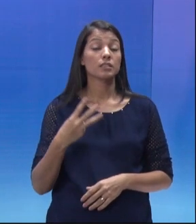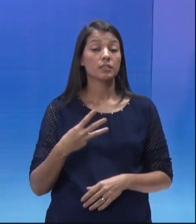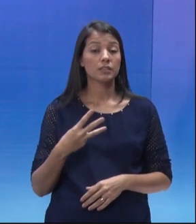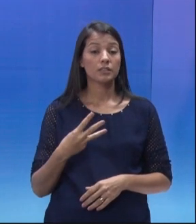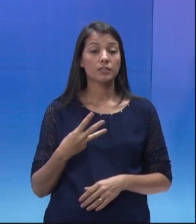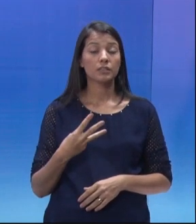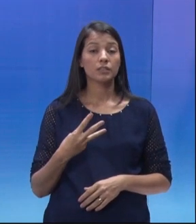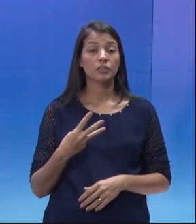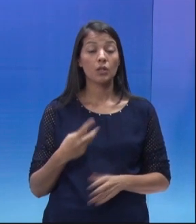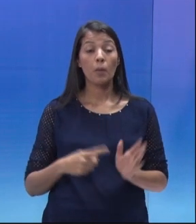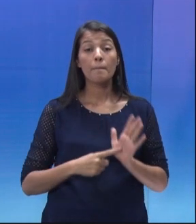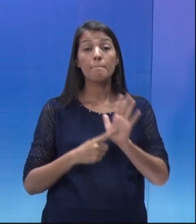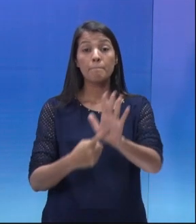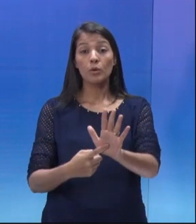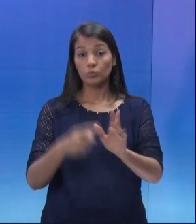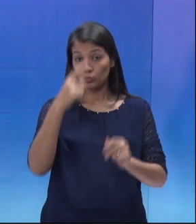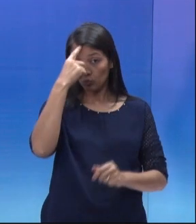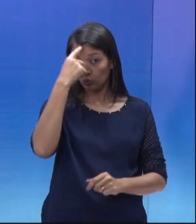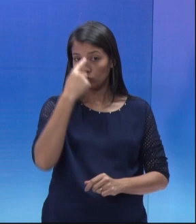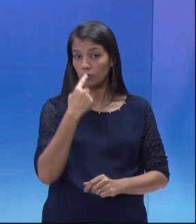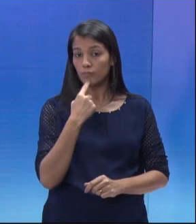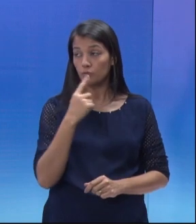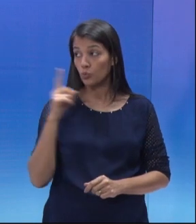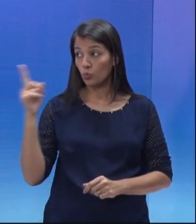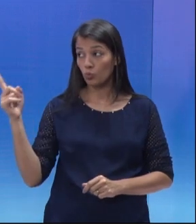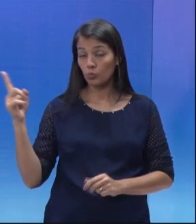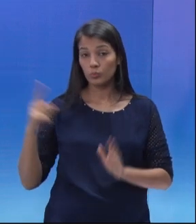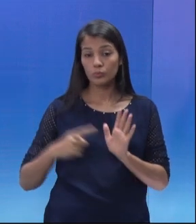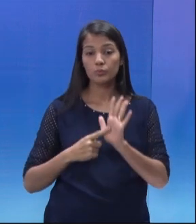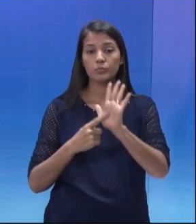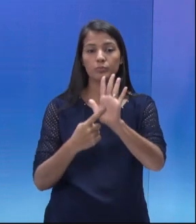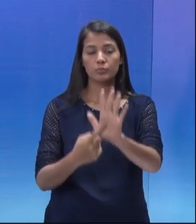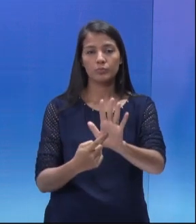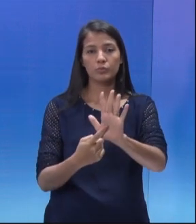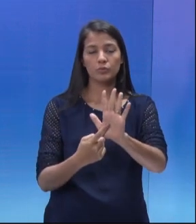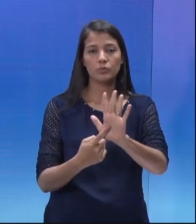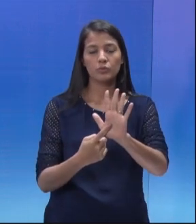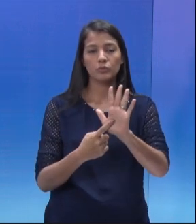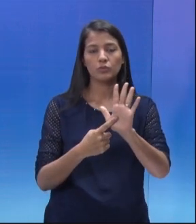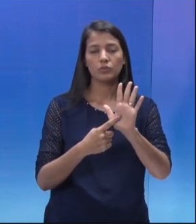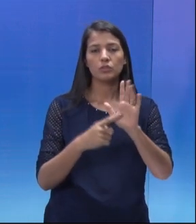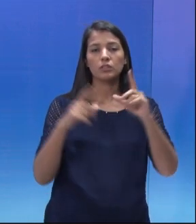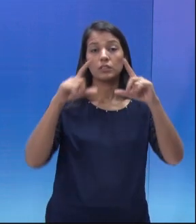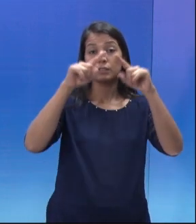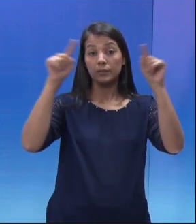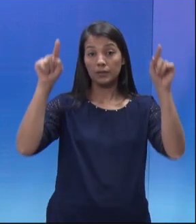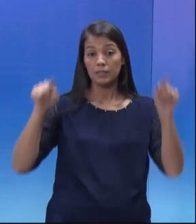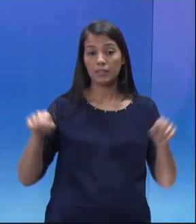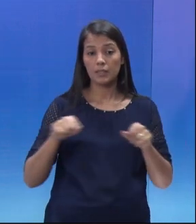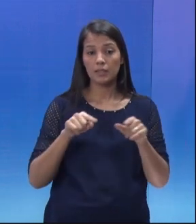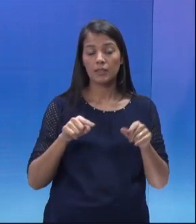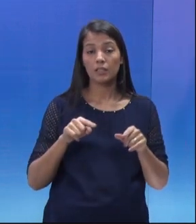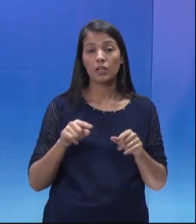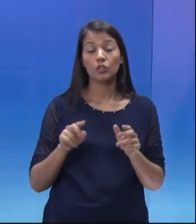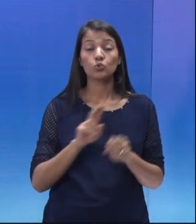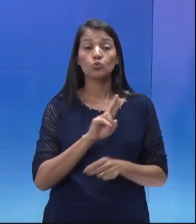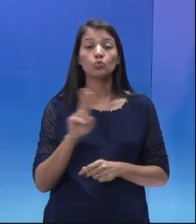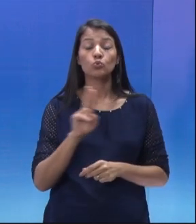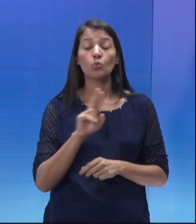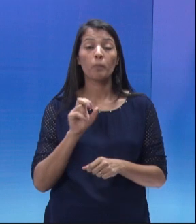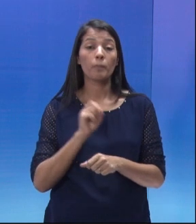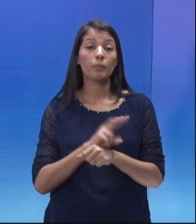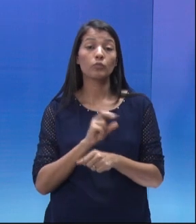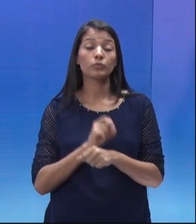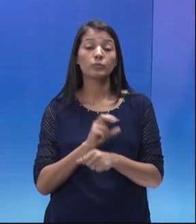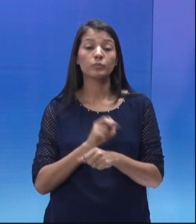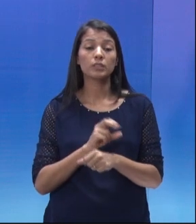gente uma tabela com os 3 pesticidas e suas respectivas DL, dose letal mediana. Nós temos aí o